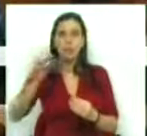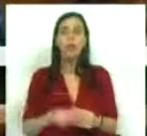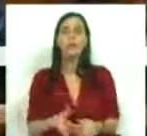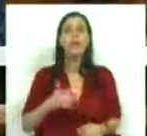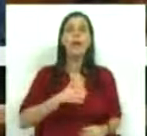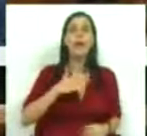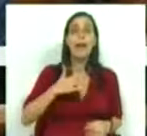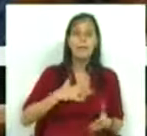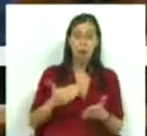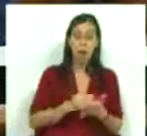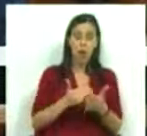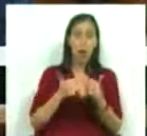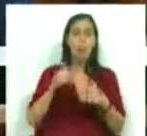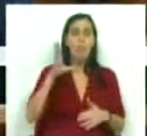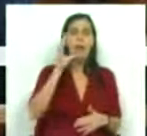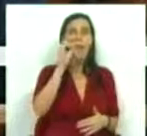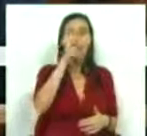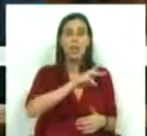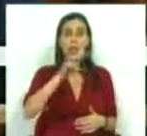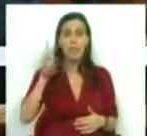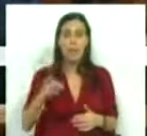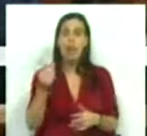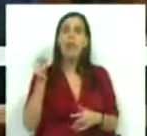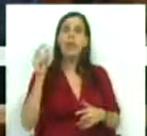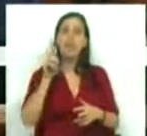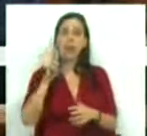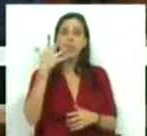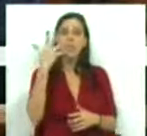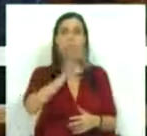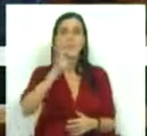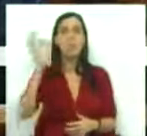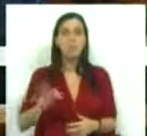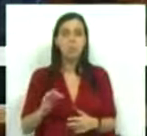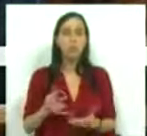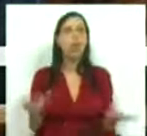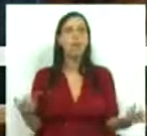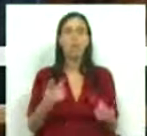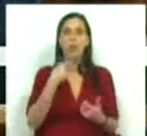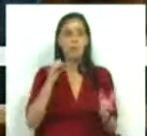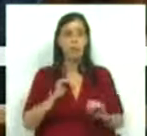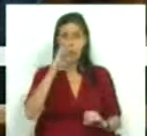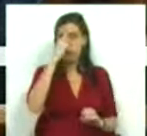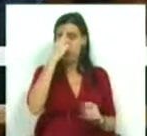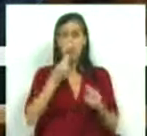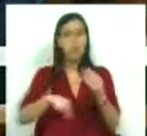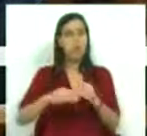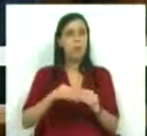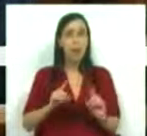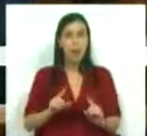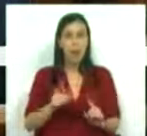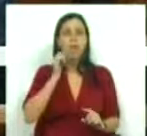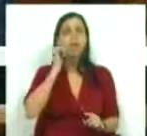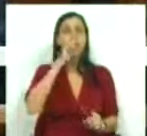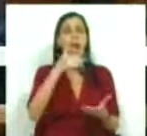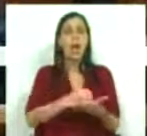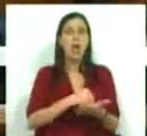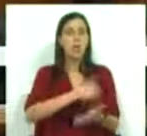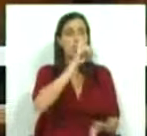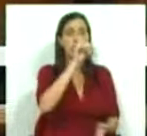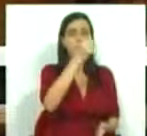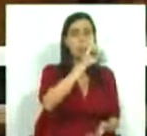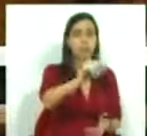e as empresas com lucros acima dos 10 milhões com uma taxa adicional de 5%, não representam um esforço suplementar de quem tem lucros